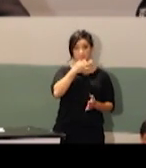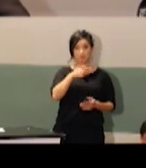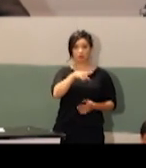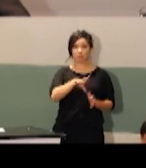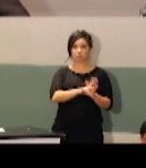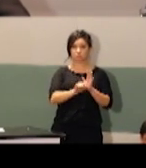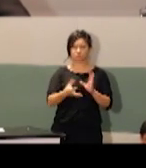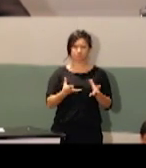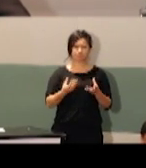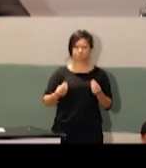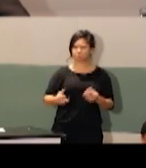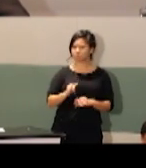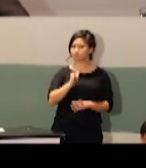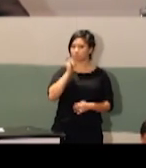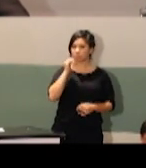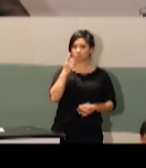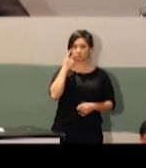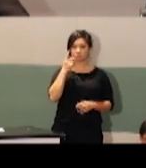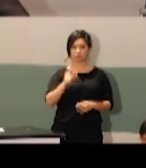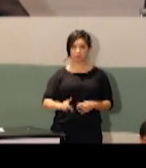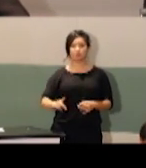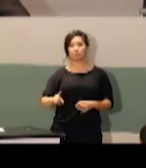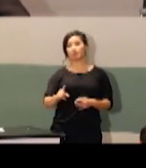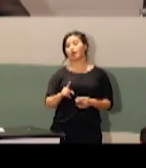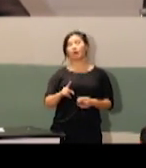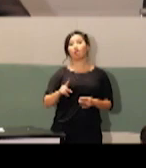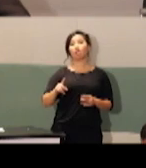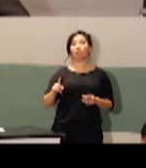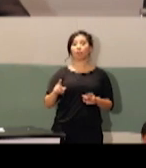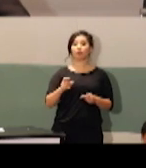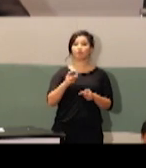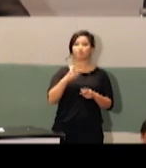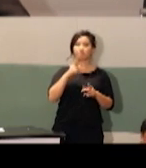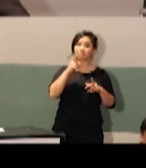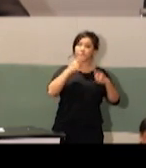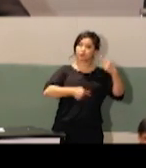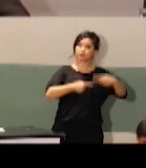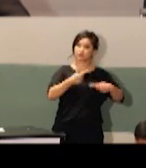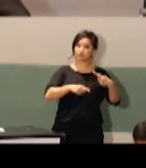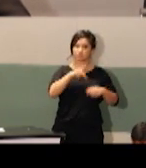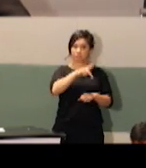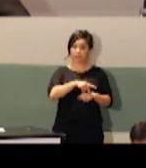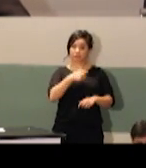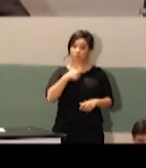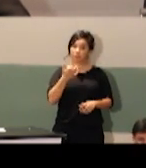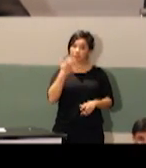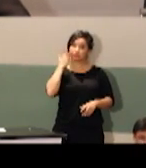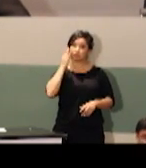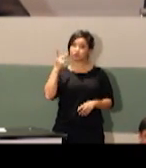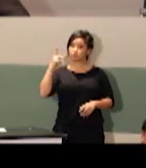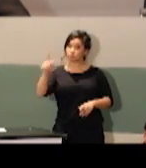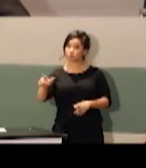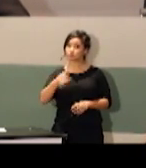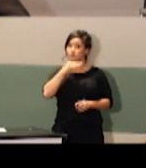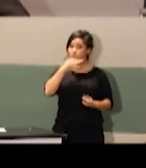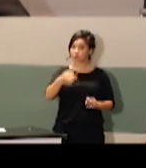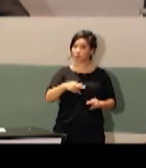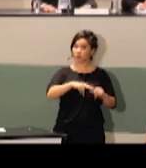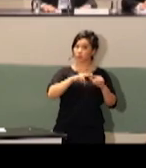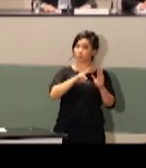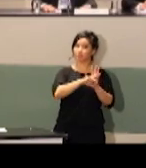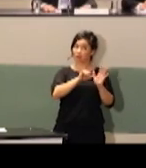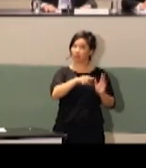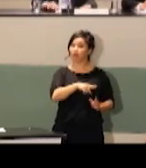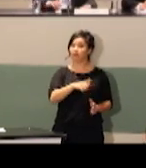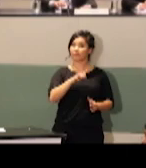Eu quero saber a sua opinião sobre a Lei da Ficha Limpa e sobre a sua aplicação nas eleições